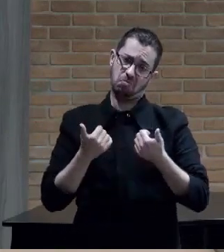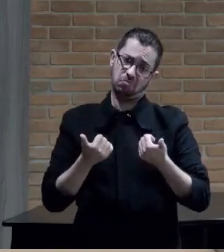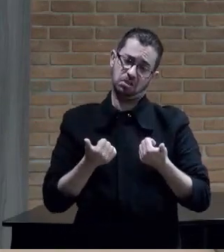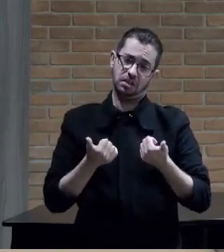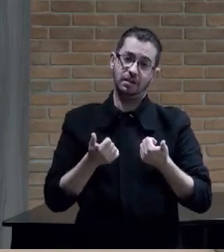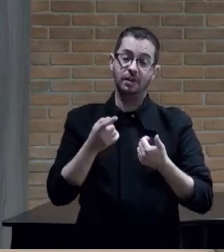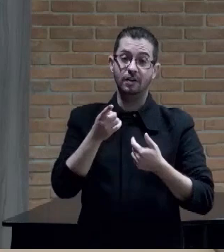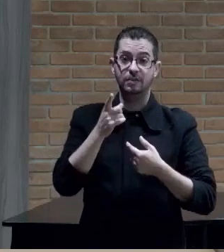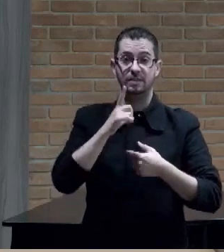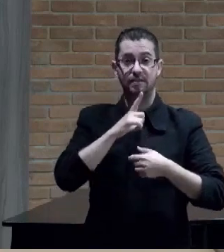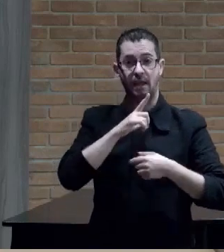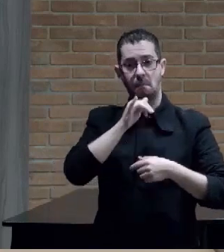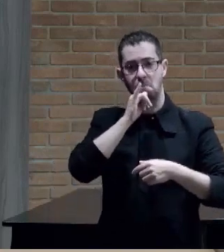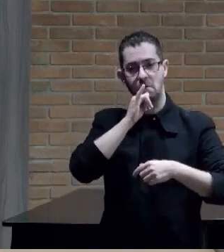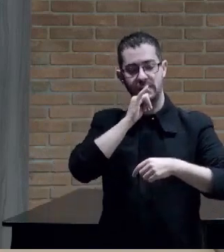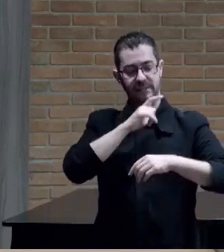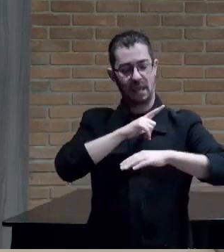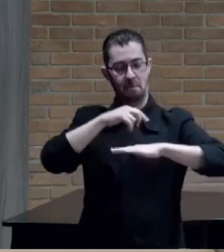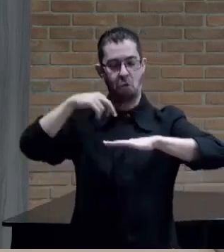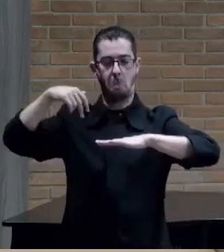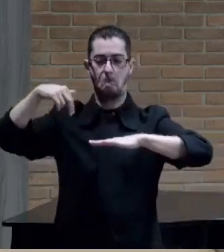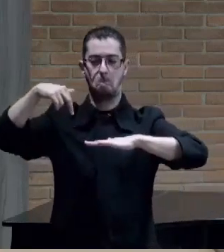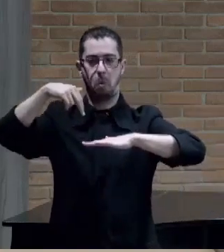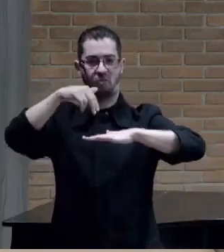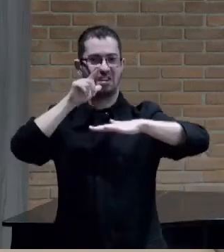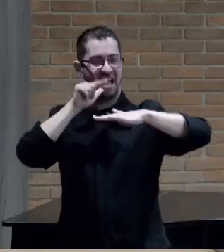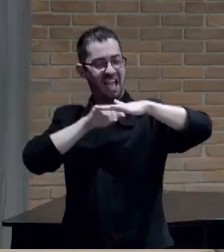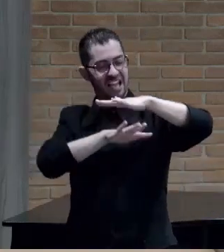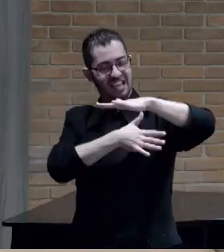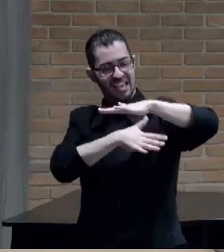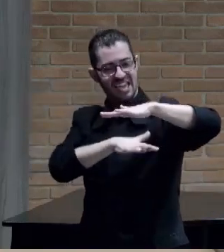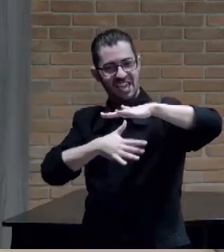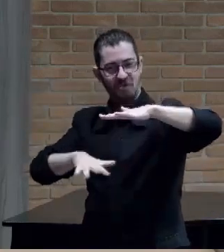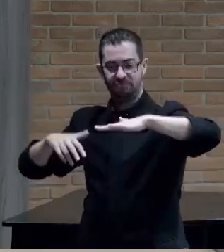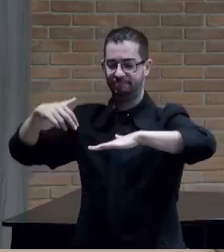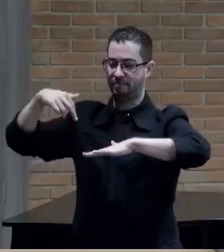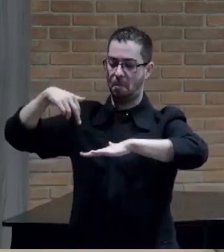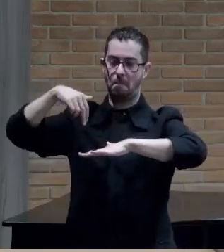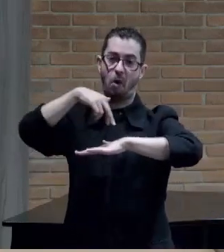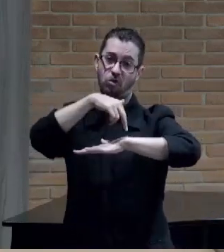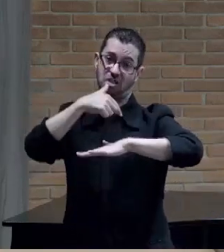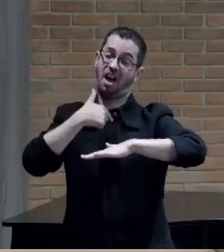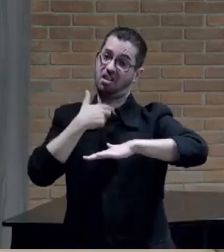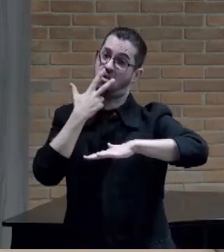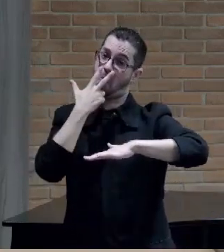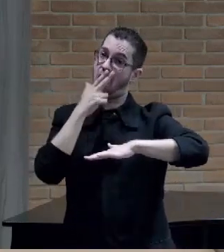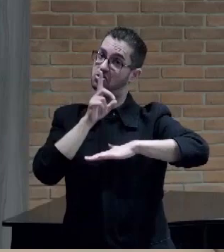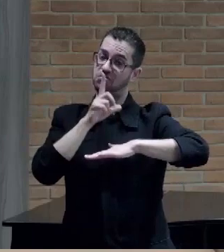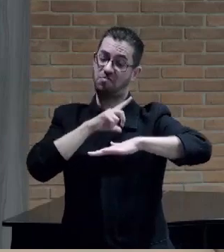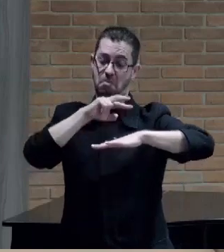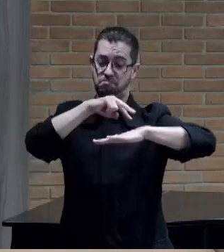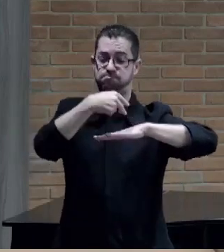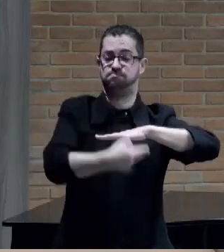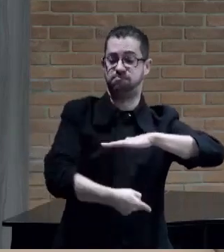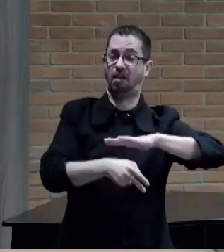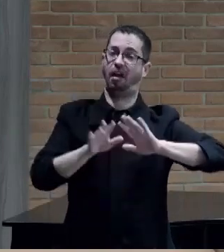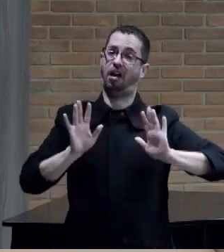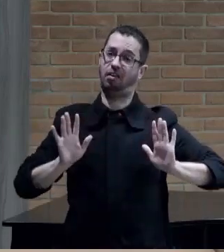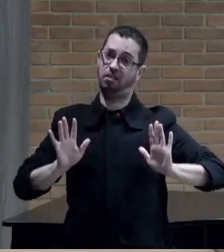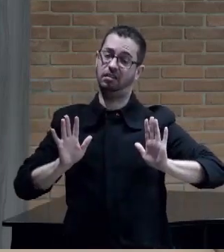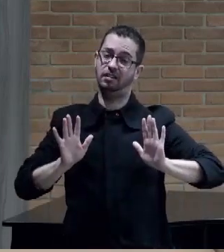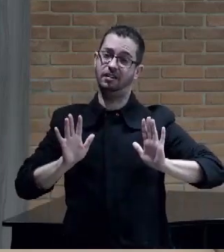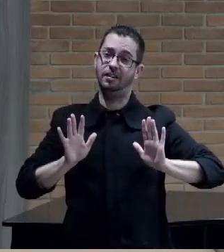uma ponte, acreditando que aquela ponte não vai desabar com você.